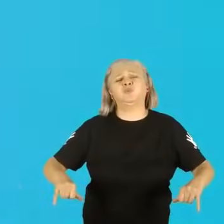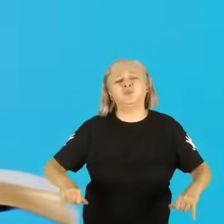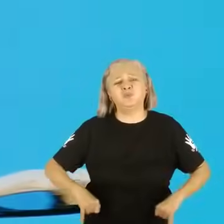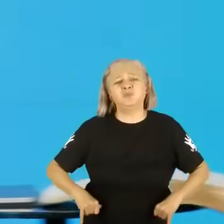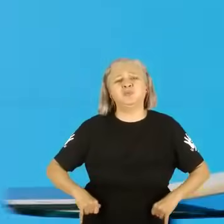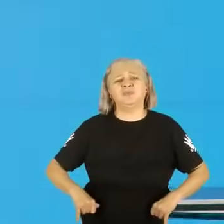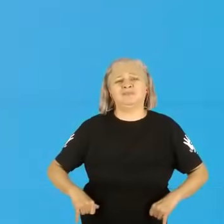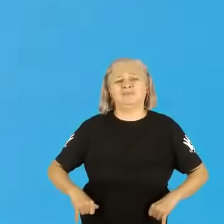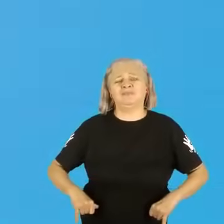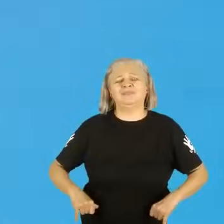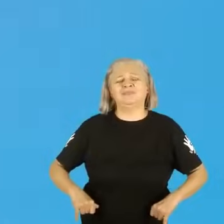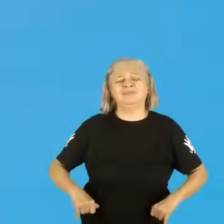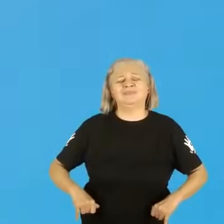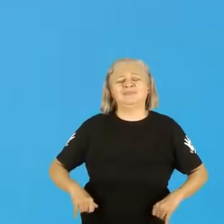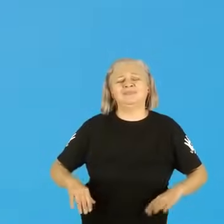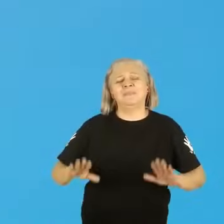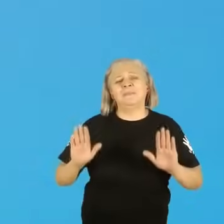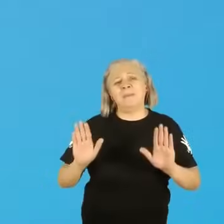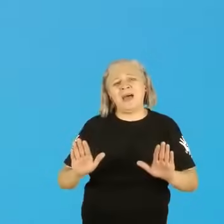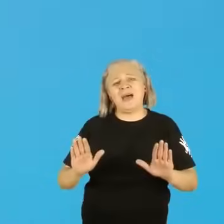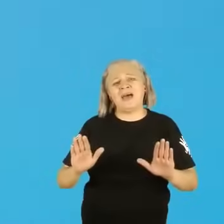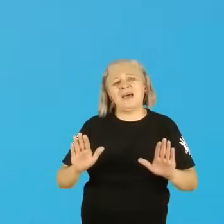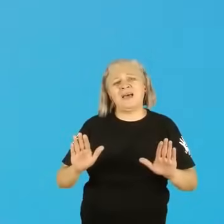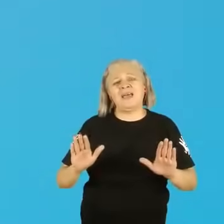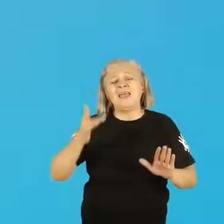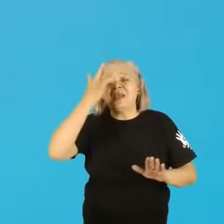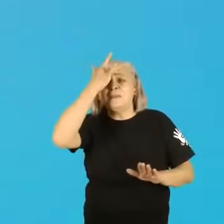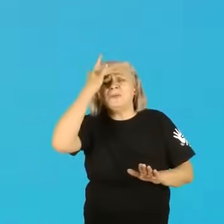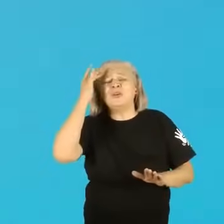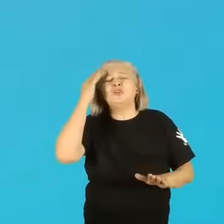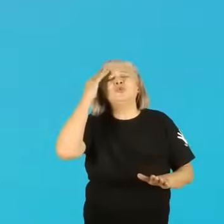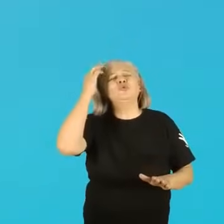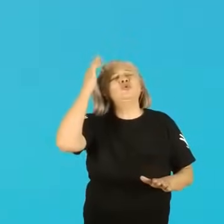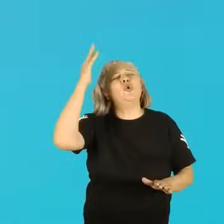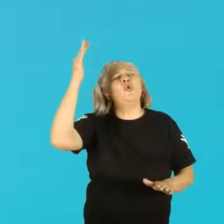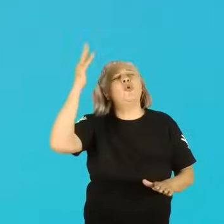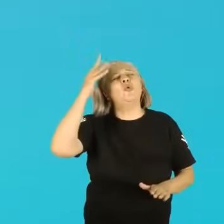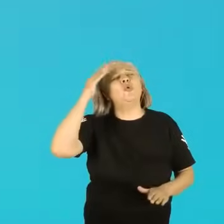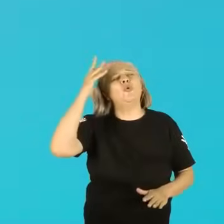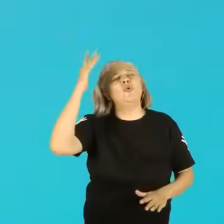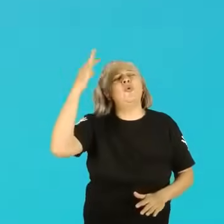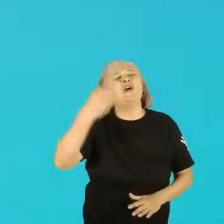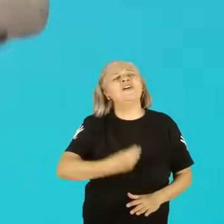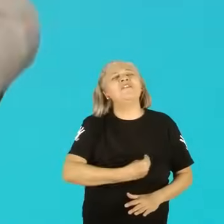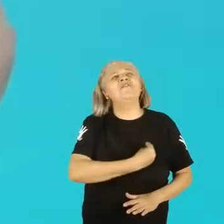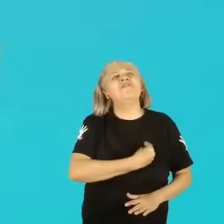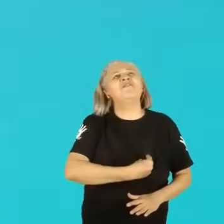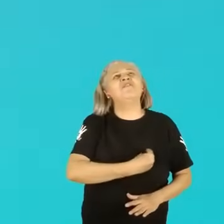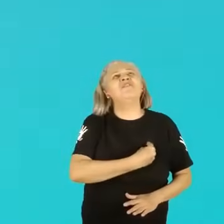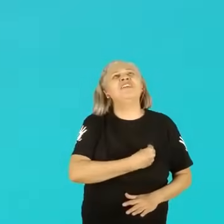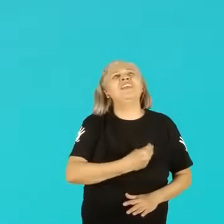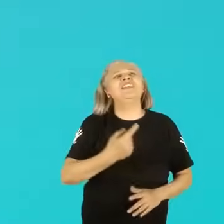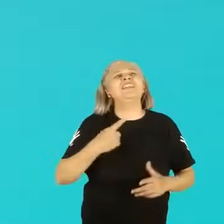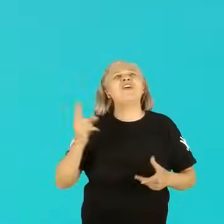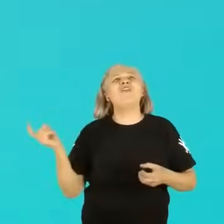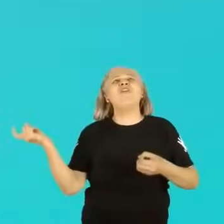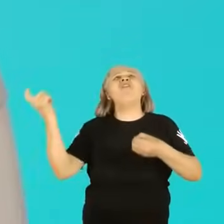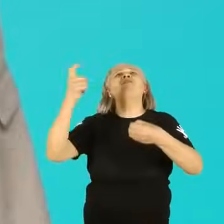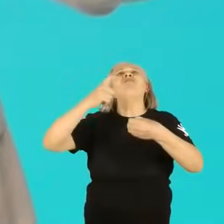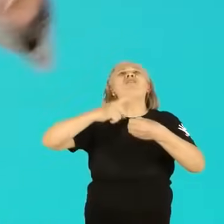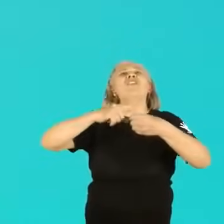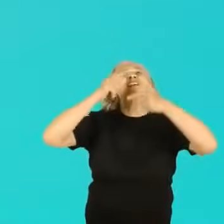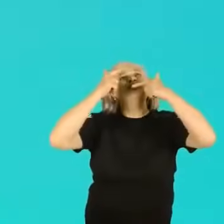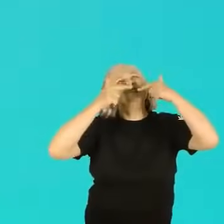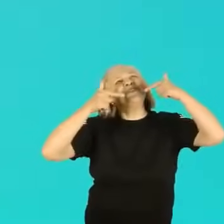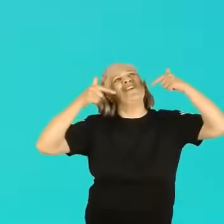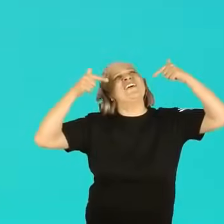sonho da sua vida é um dia se ver sem sofrer. Um dia eu vou voltar a sorrir. Um dia